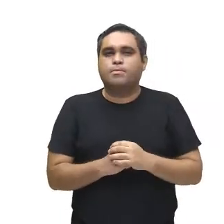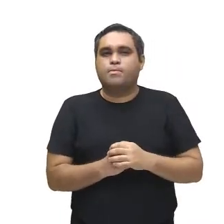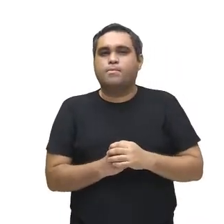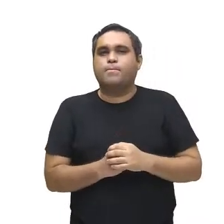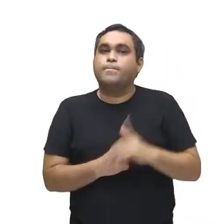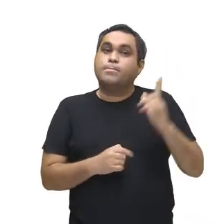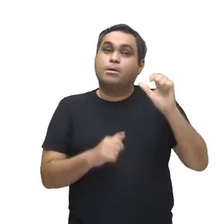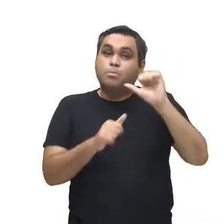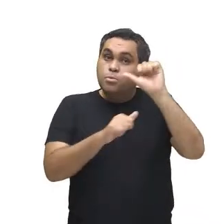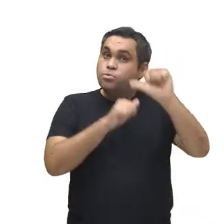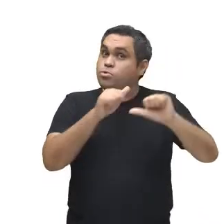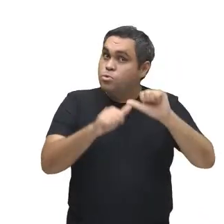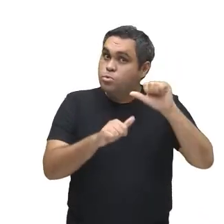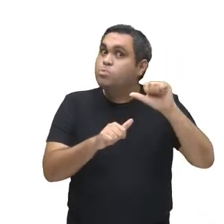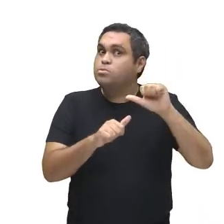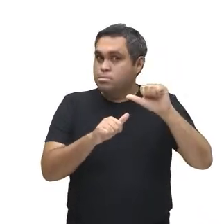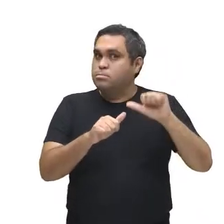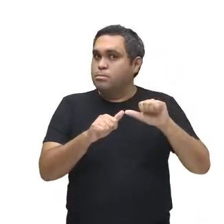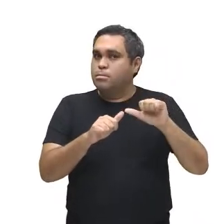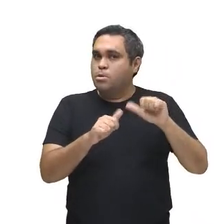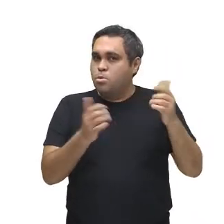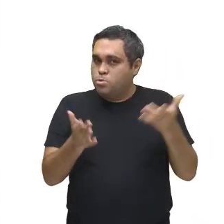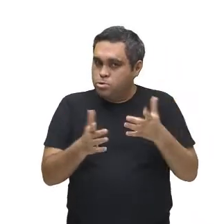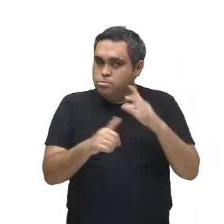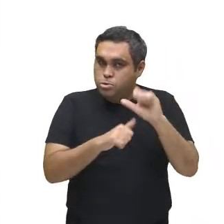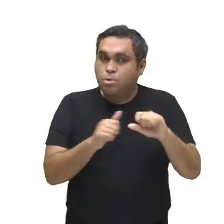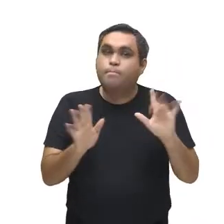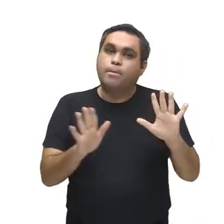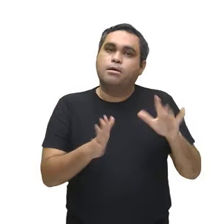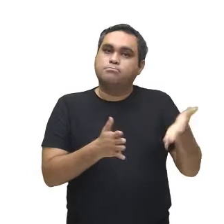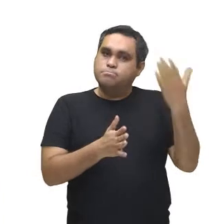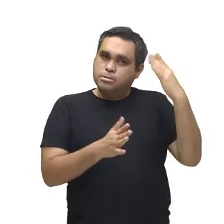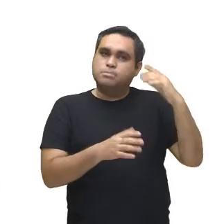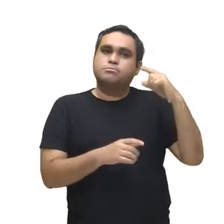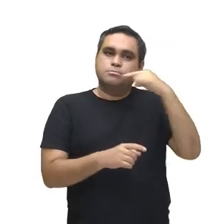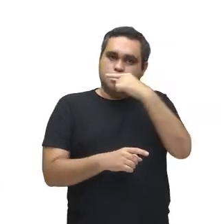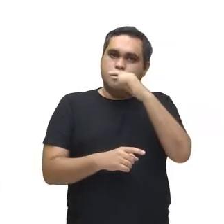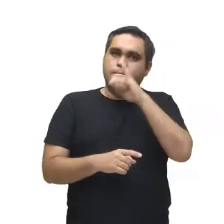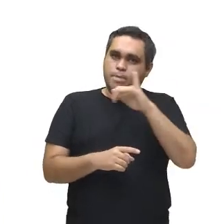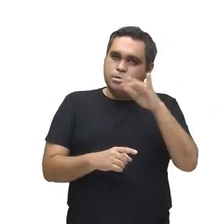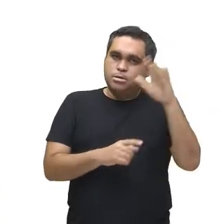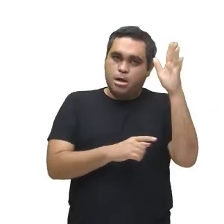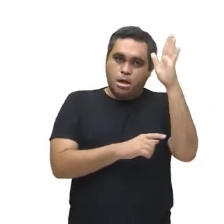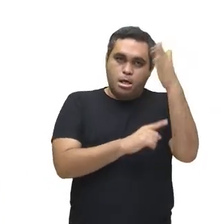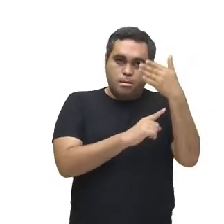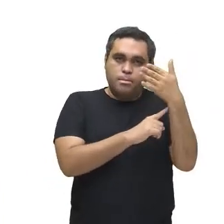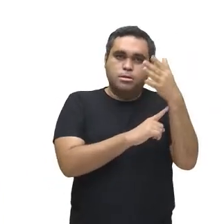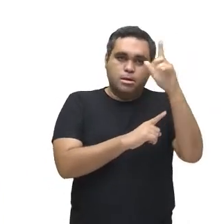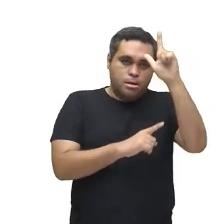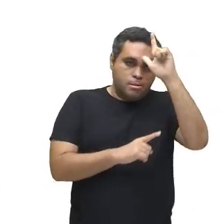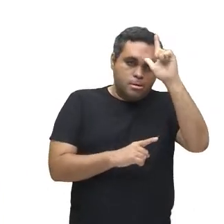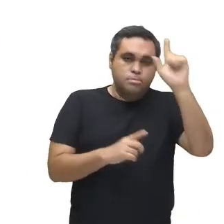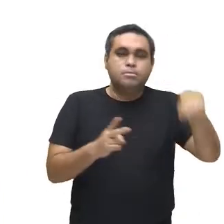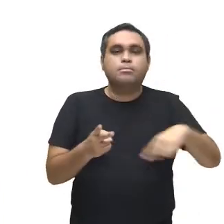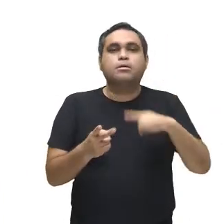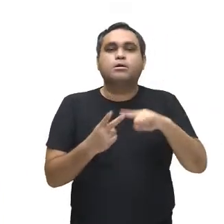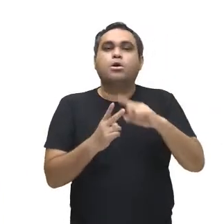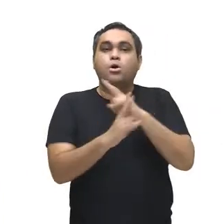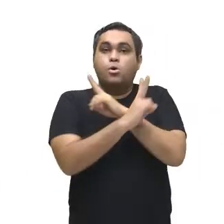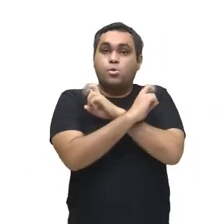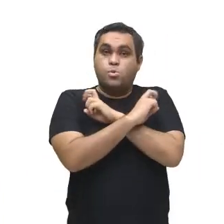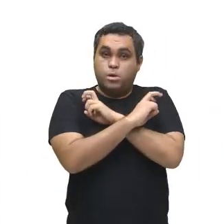da Alemanha. Ao lado, a bandeira e o brasão do Império Austro-Húngaro, e outro lado, a bandeira